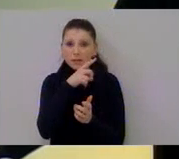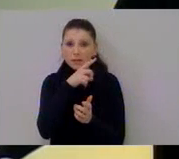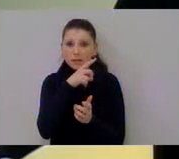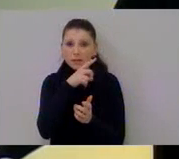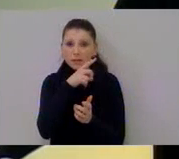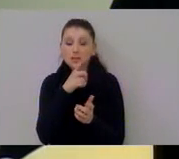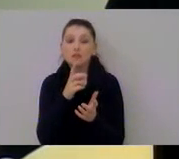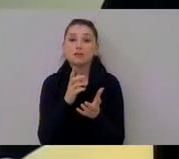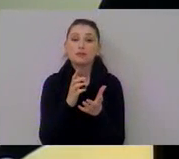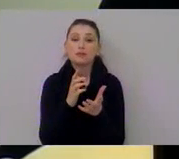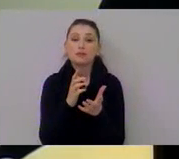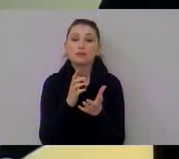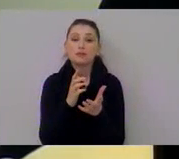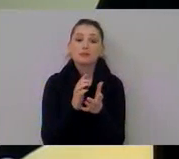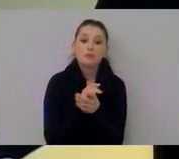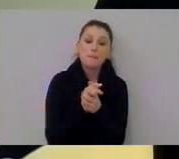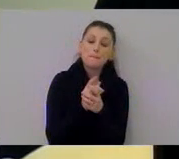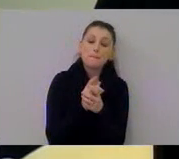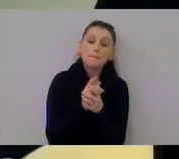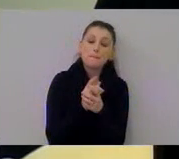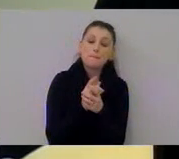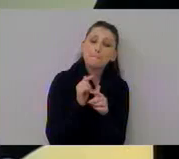mas ele acreditou